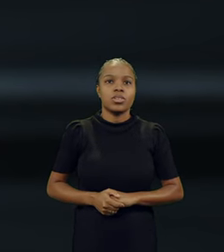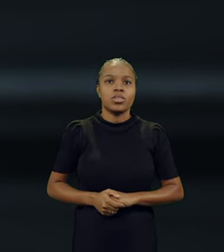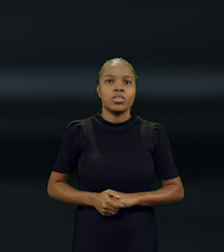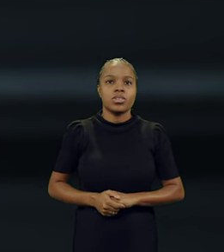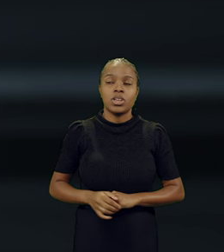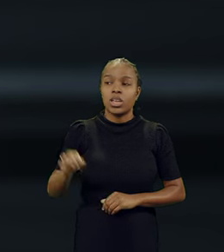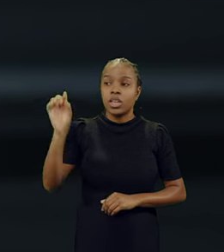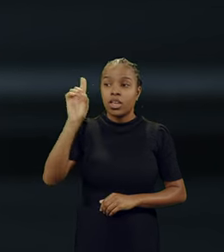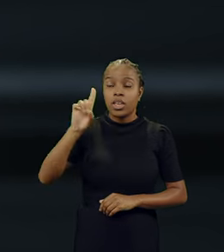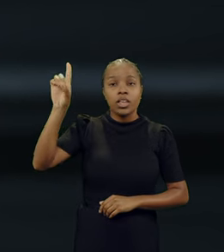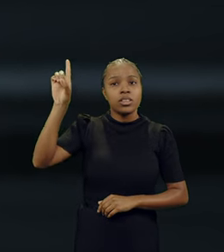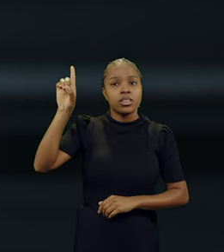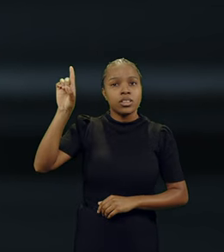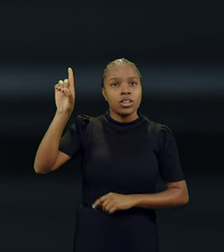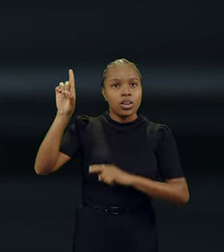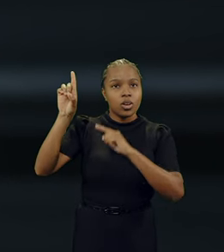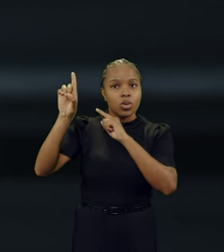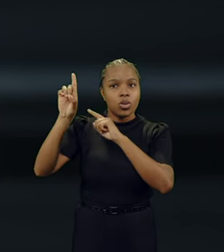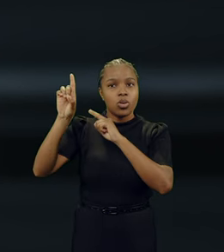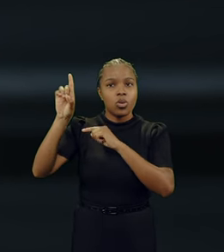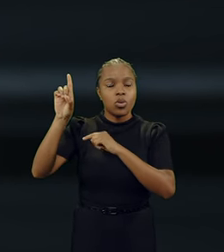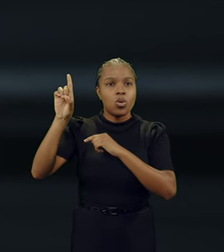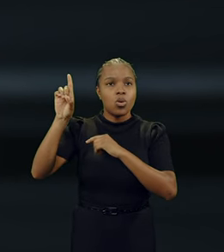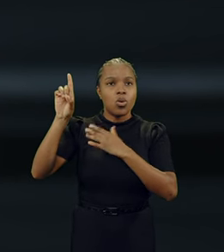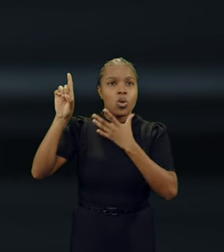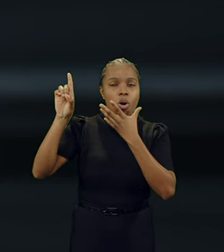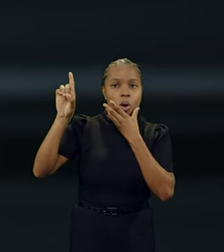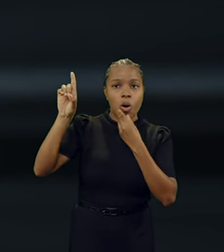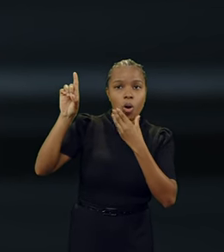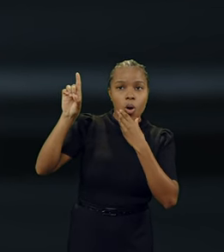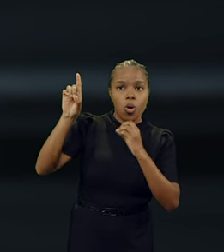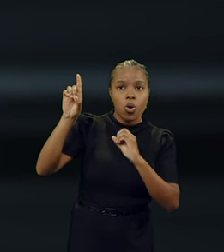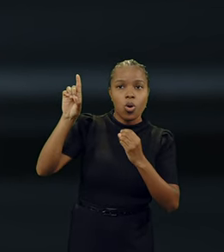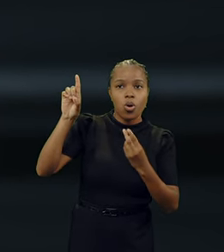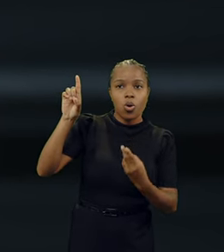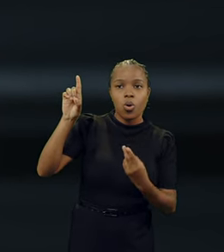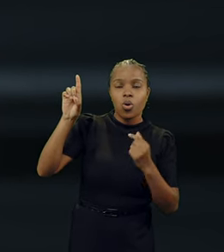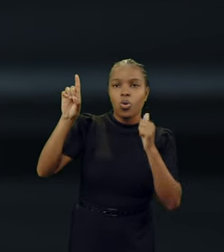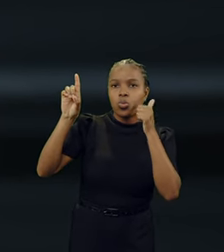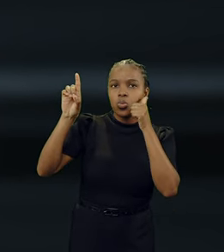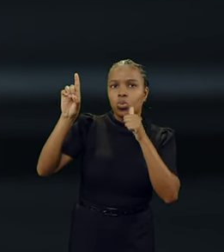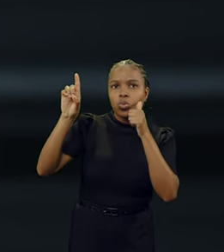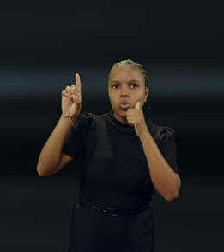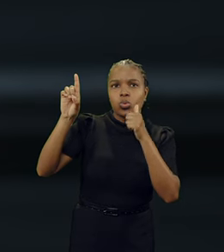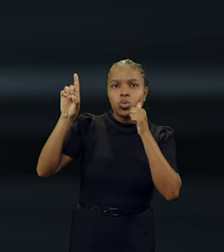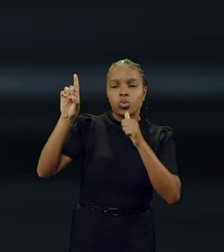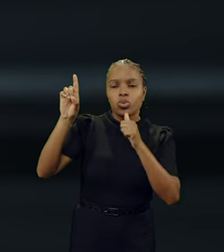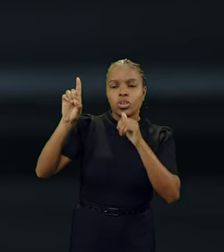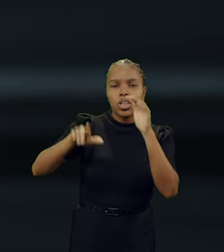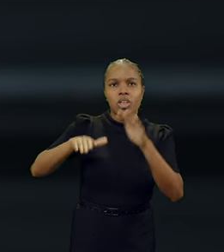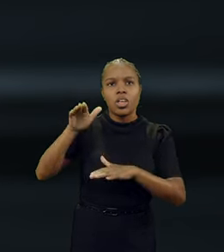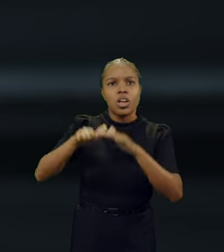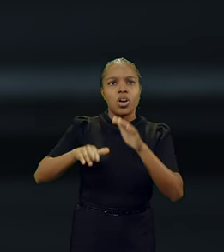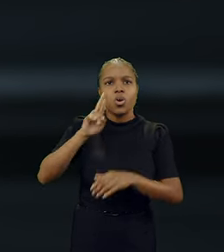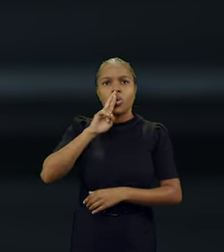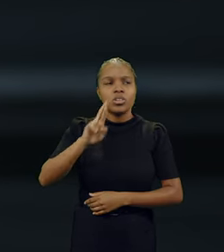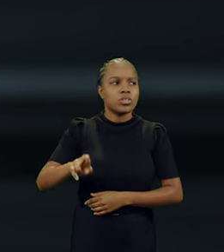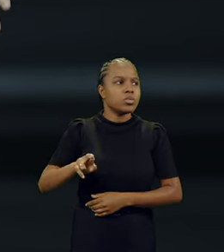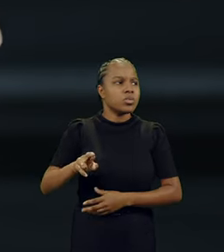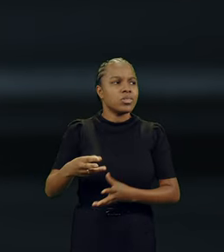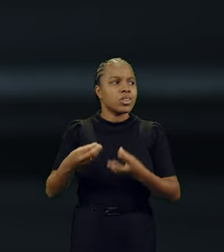homem ou Deus era mulher? Alguém vai dizer, as irmãs